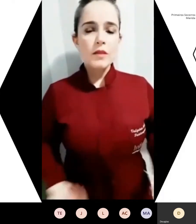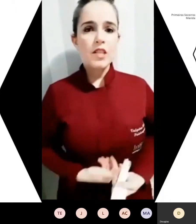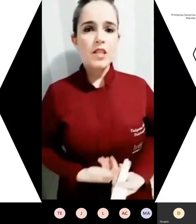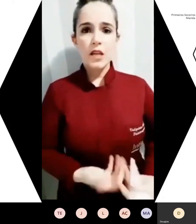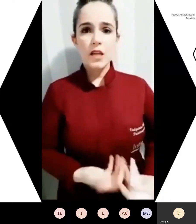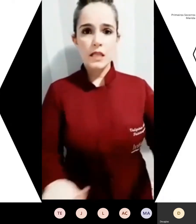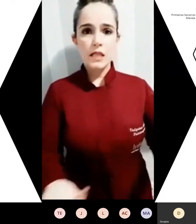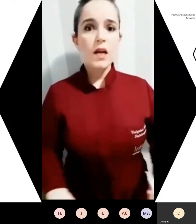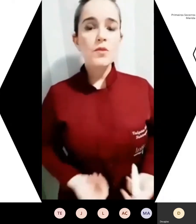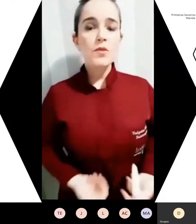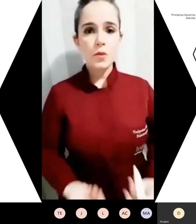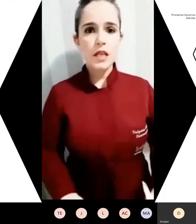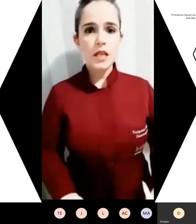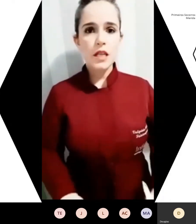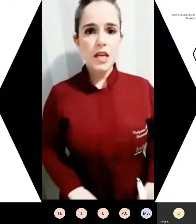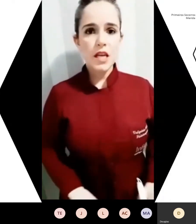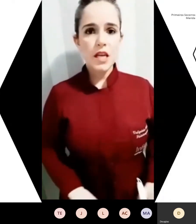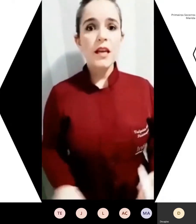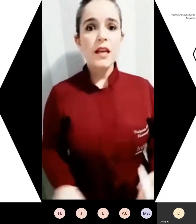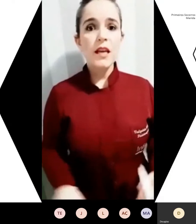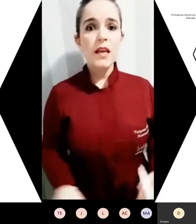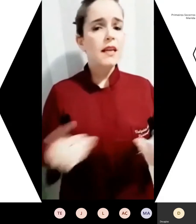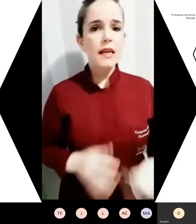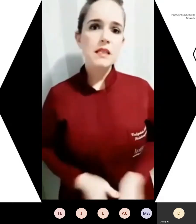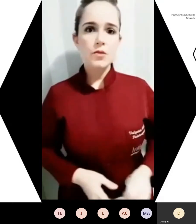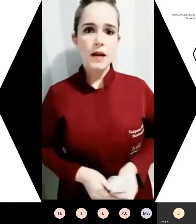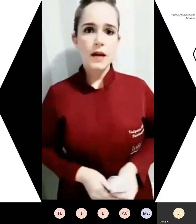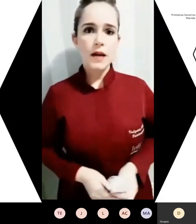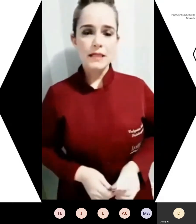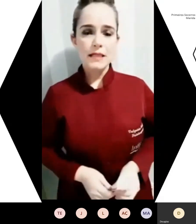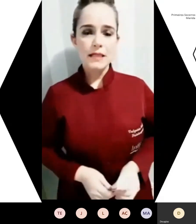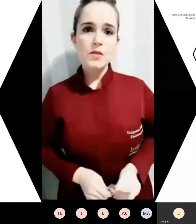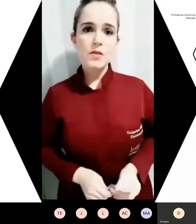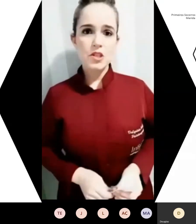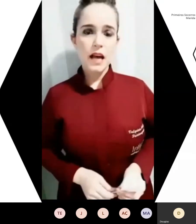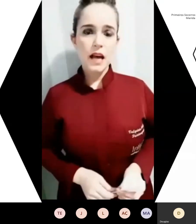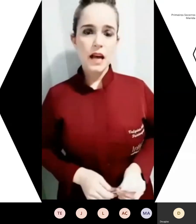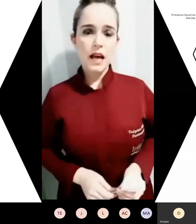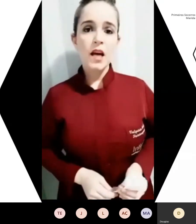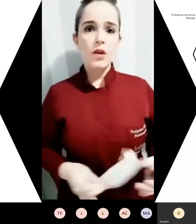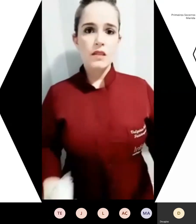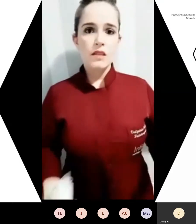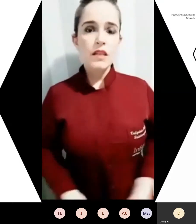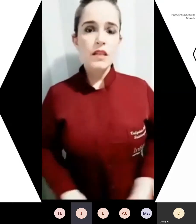nos cuidar de quem nós amamos, nos proteger, e daqui a pouco esse pesadelo todo vai passar e nós vamos estar com a